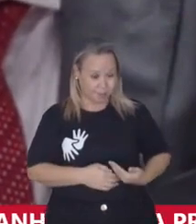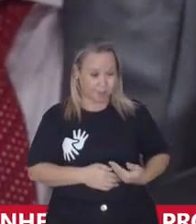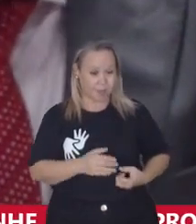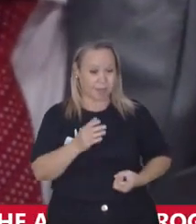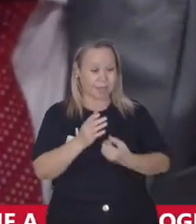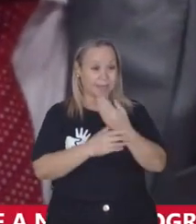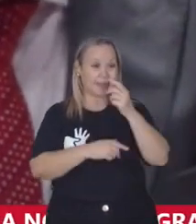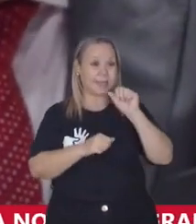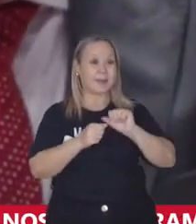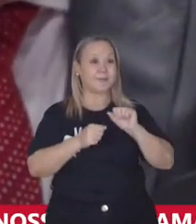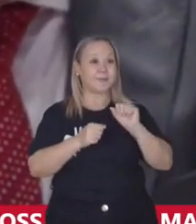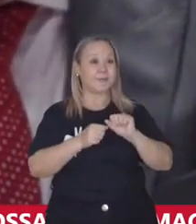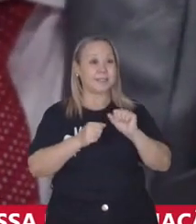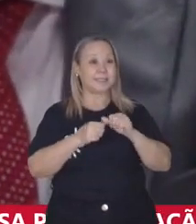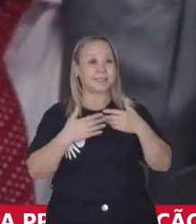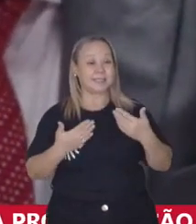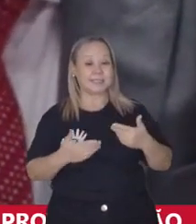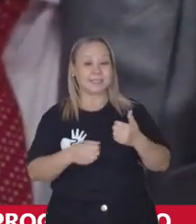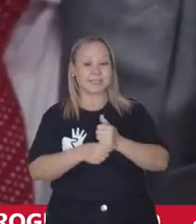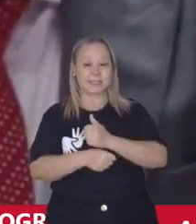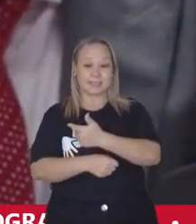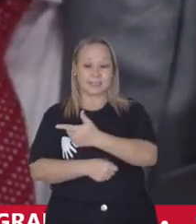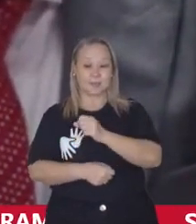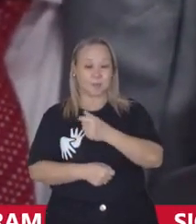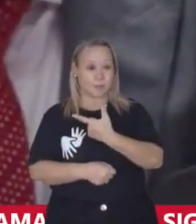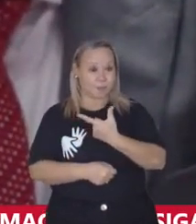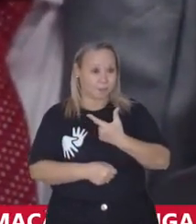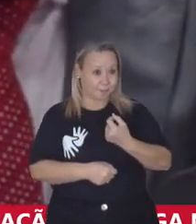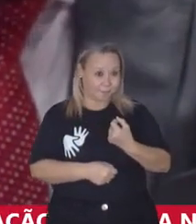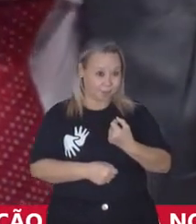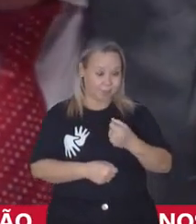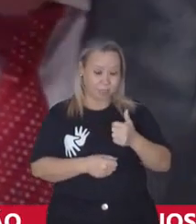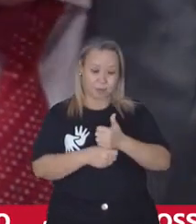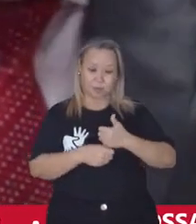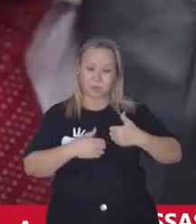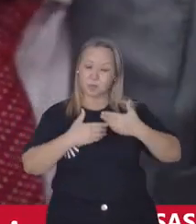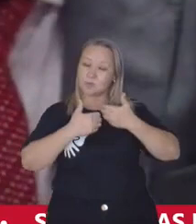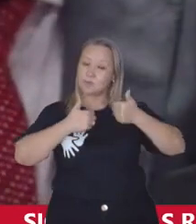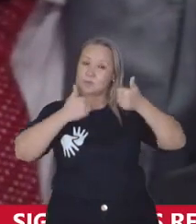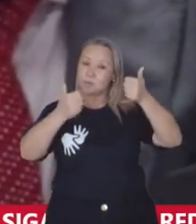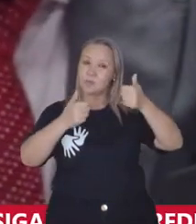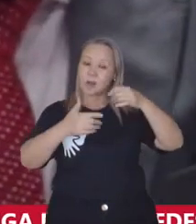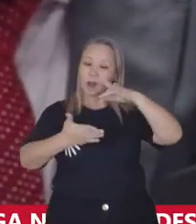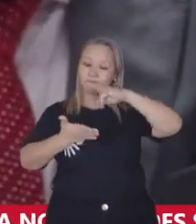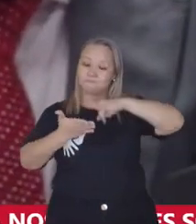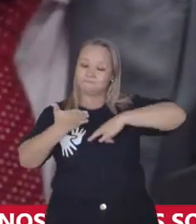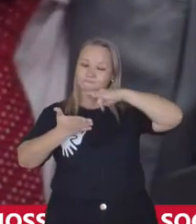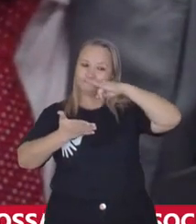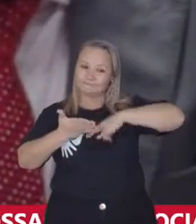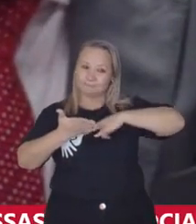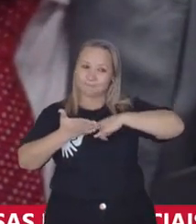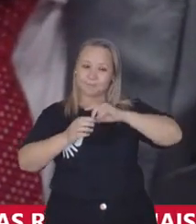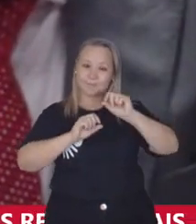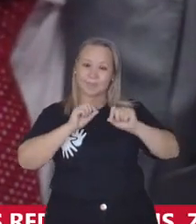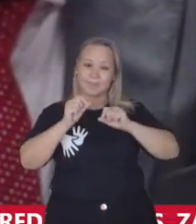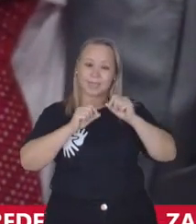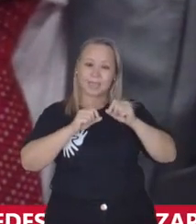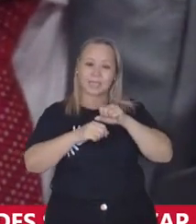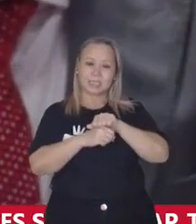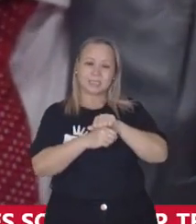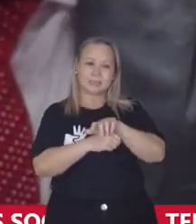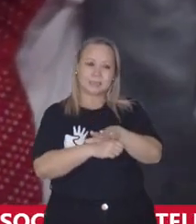produziram, em 2020, um dos melhores documentos que apontam